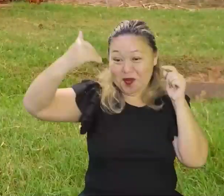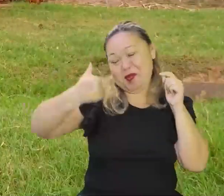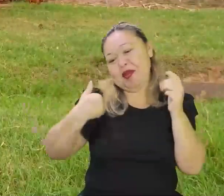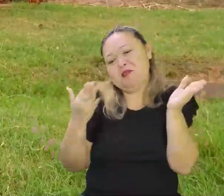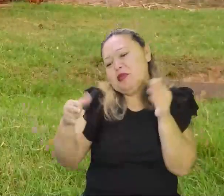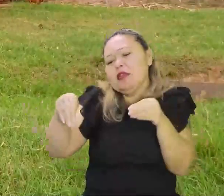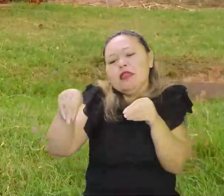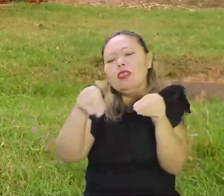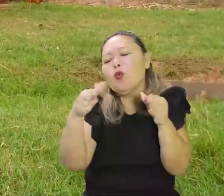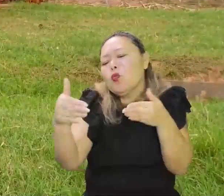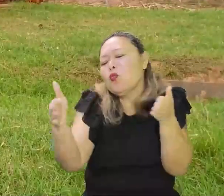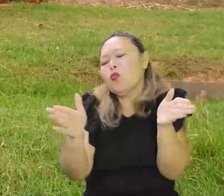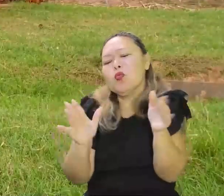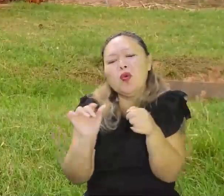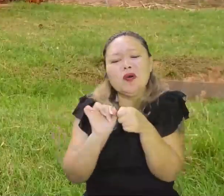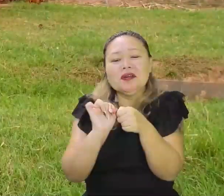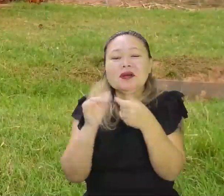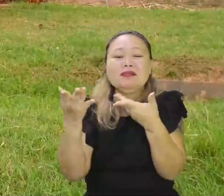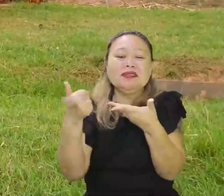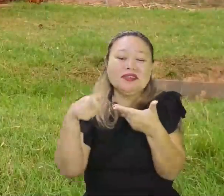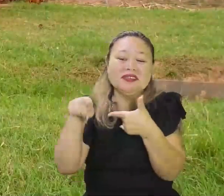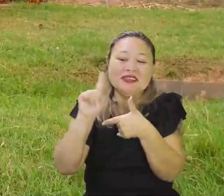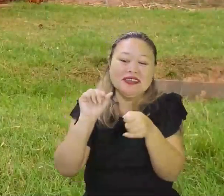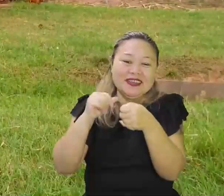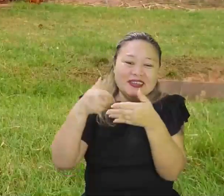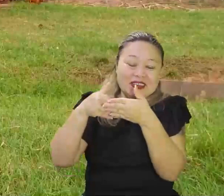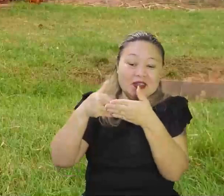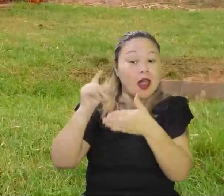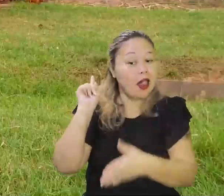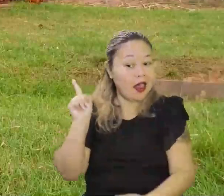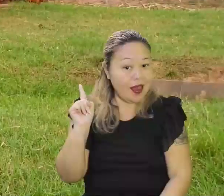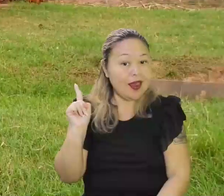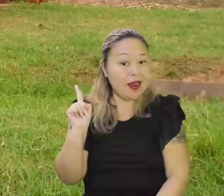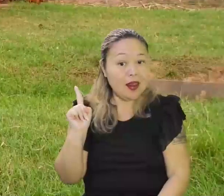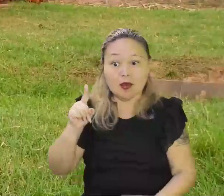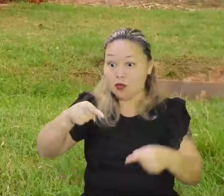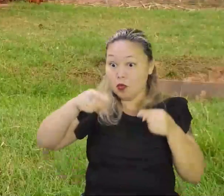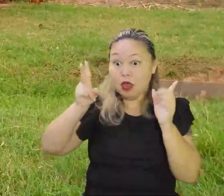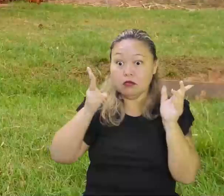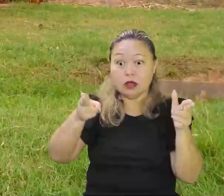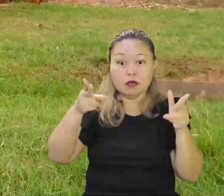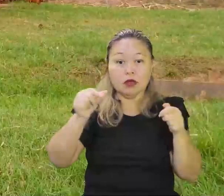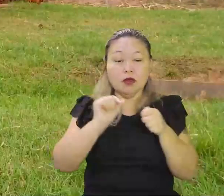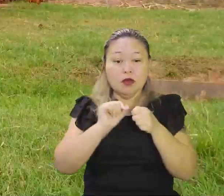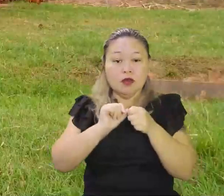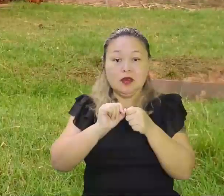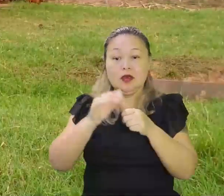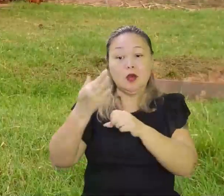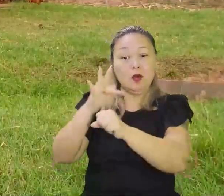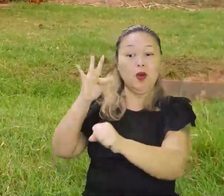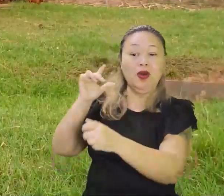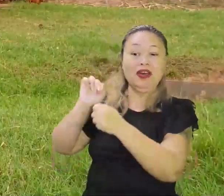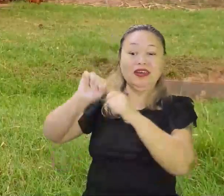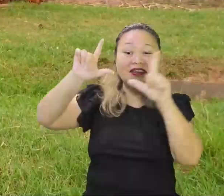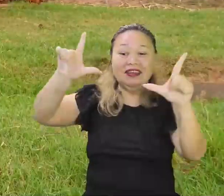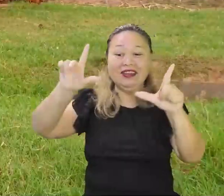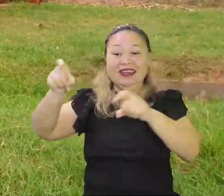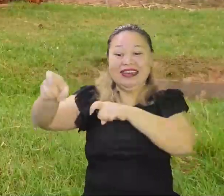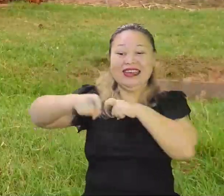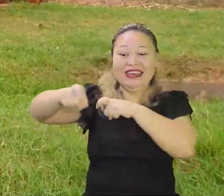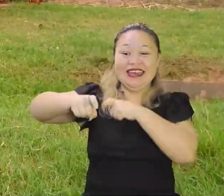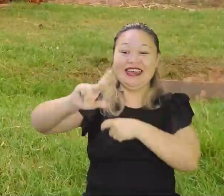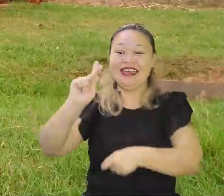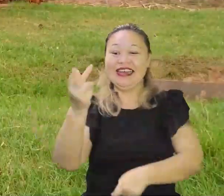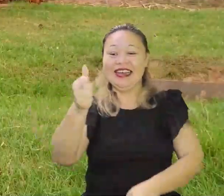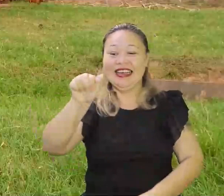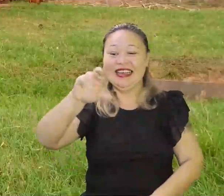terra ali, um campo de futebol só. Lá é o seguinte, lá tudo é do mesmo tamanho. Um é fazenda, o outro é sítio, o outro é